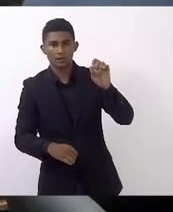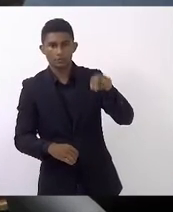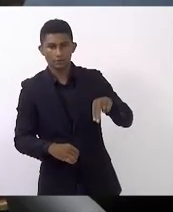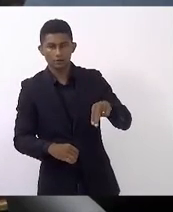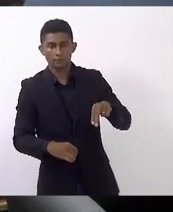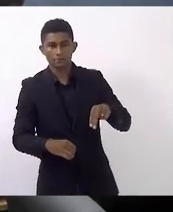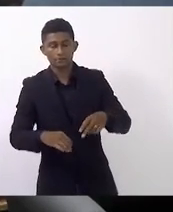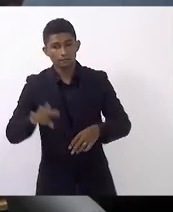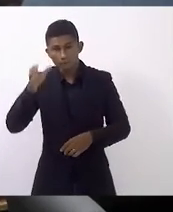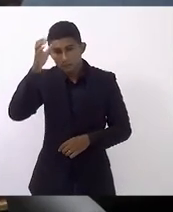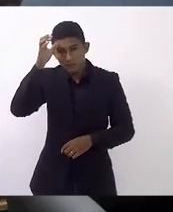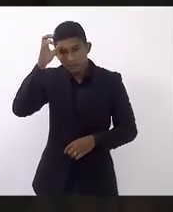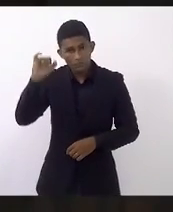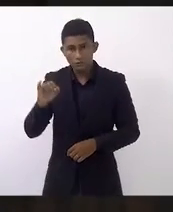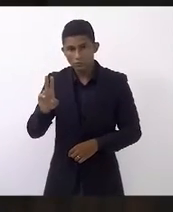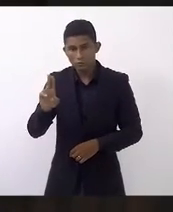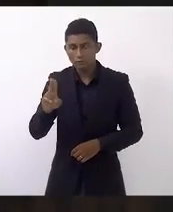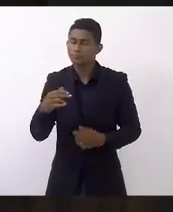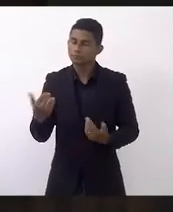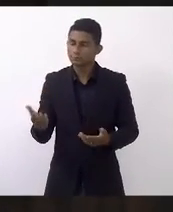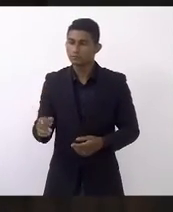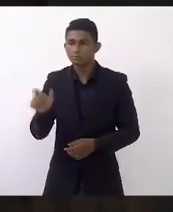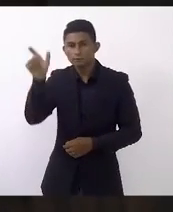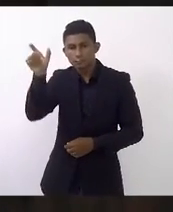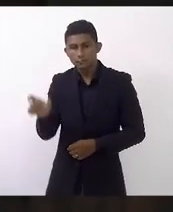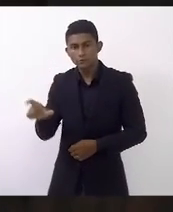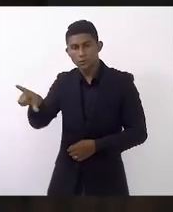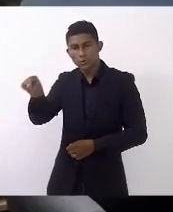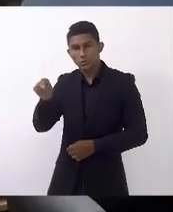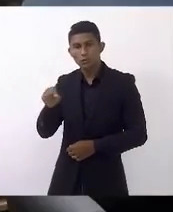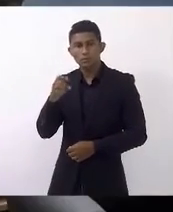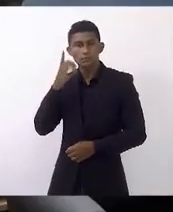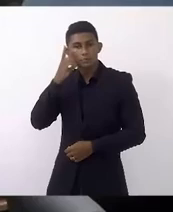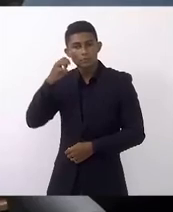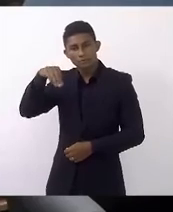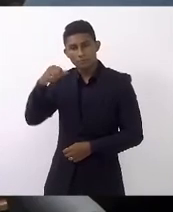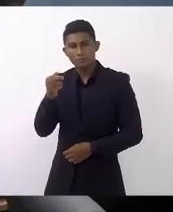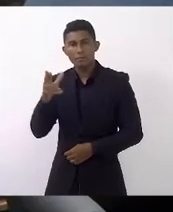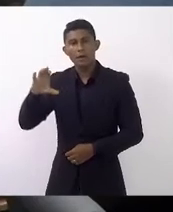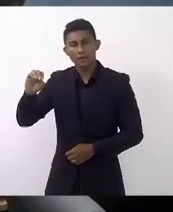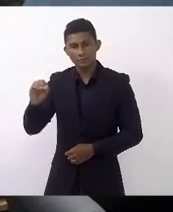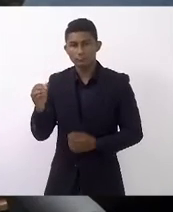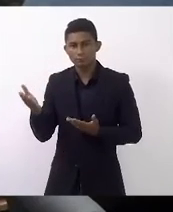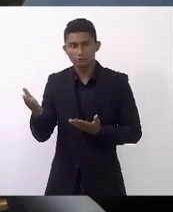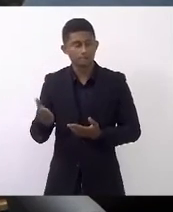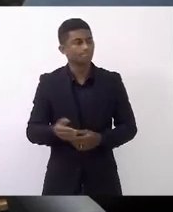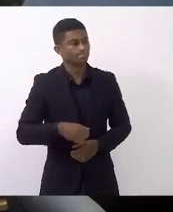Ju. Nomeio o deputado Márcio Pacheco para emitir o parecer. Favorável.